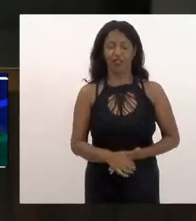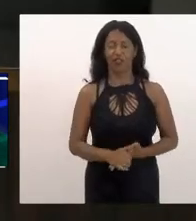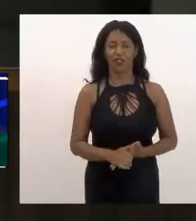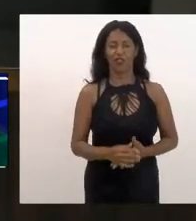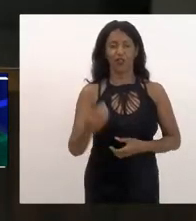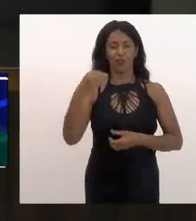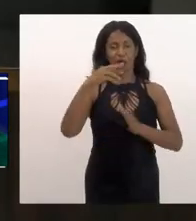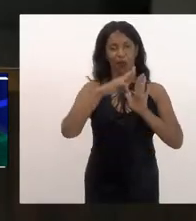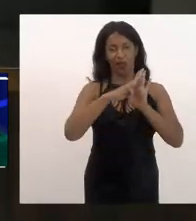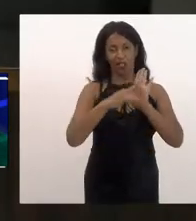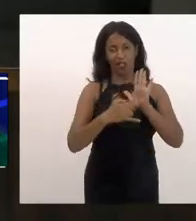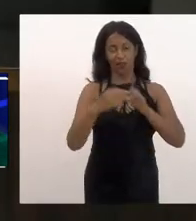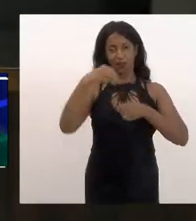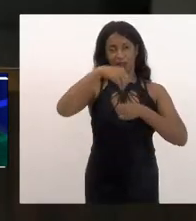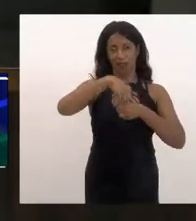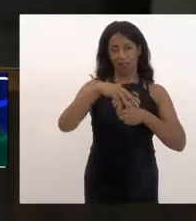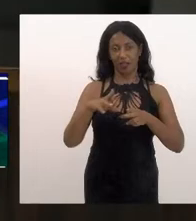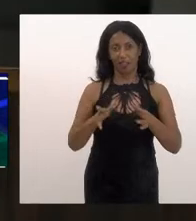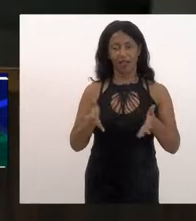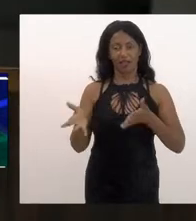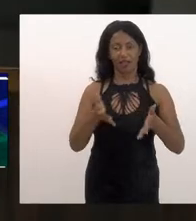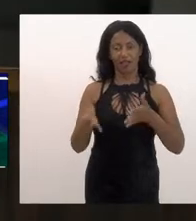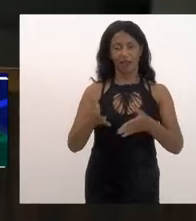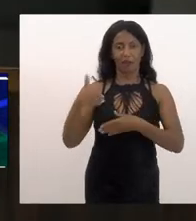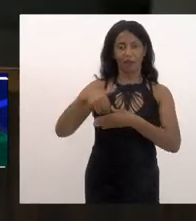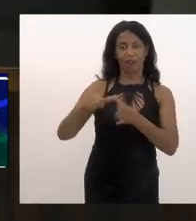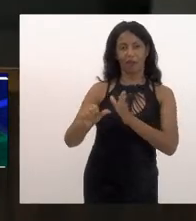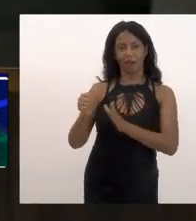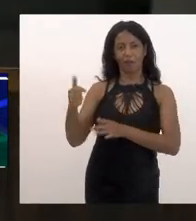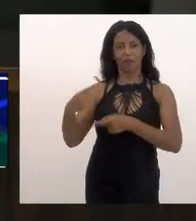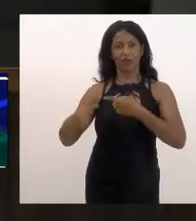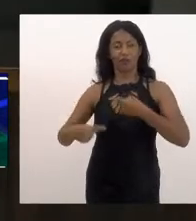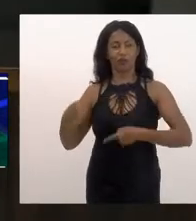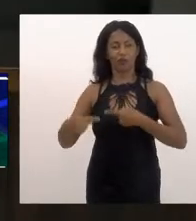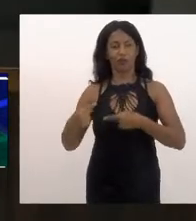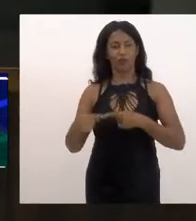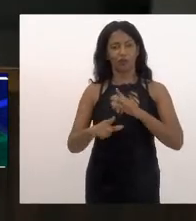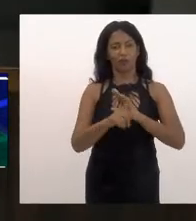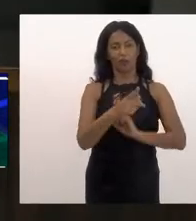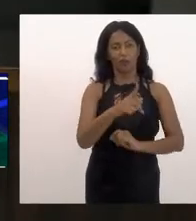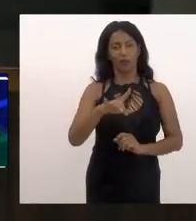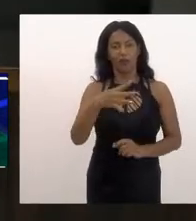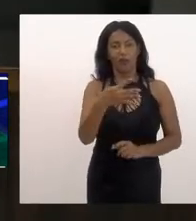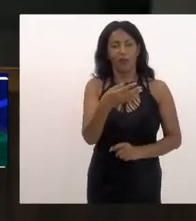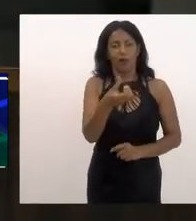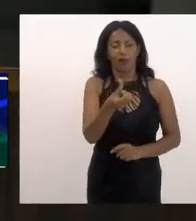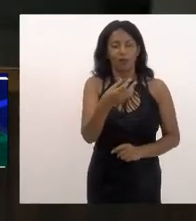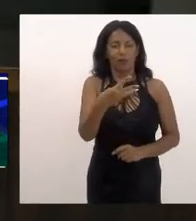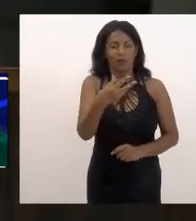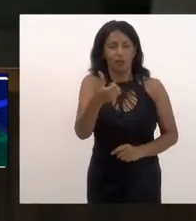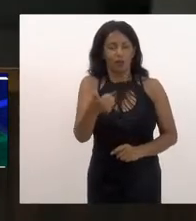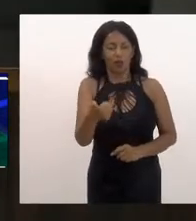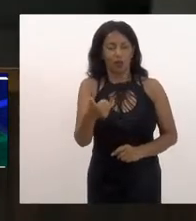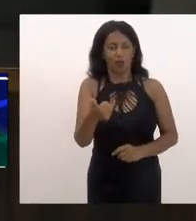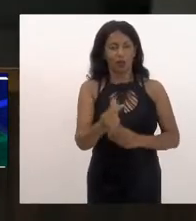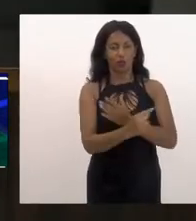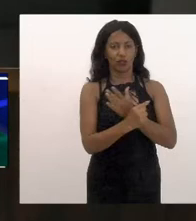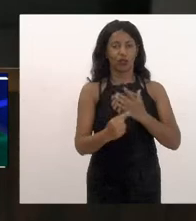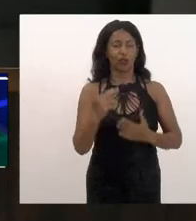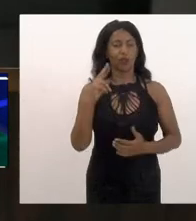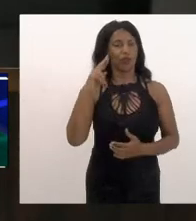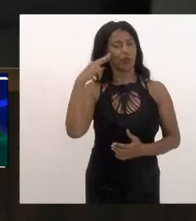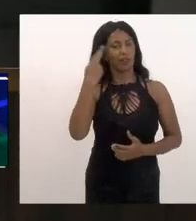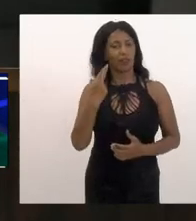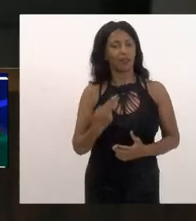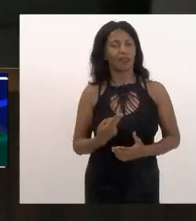Em tramitação ordinária, em votação, primeira discussão, projeto de lei 4634 de 21, de autoria da deputada Renata